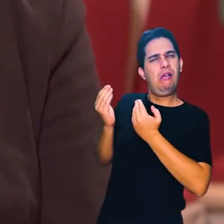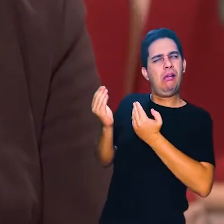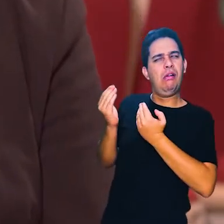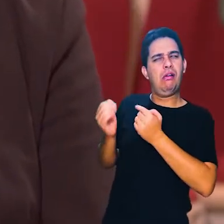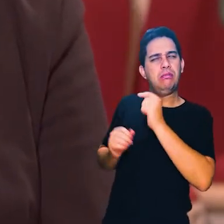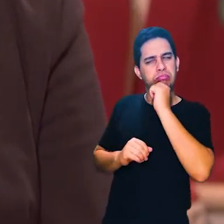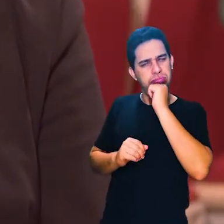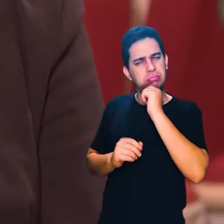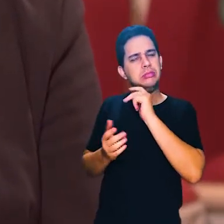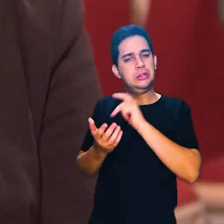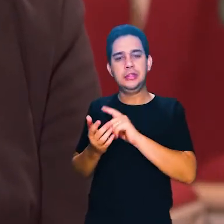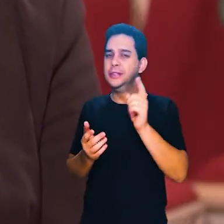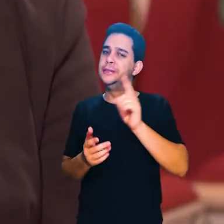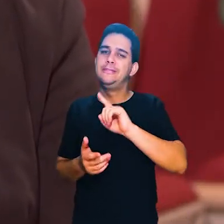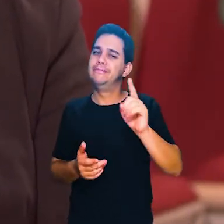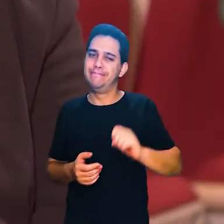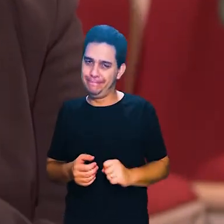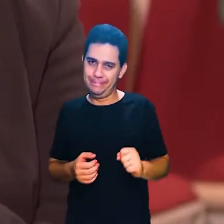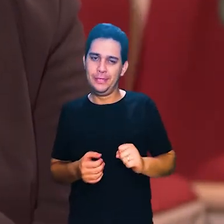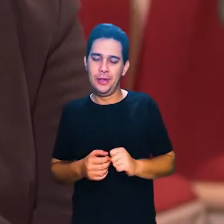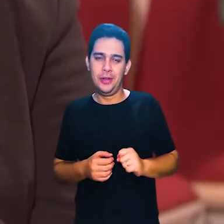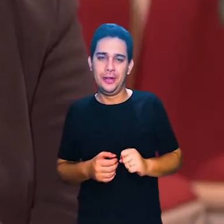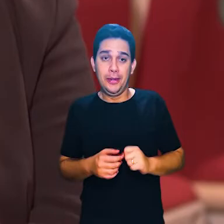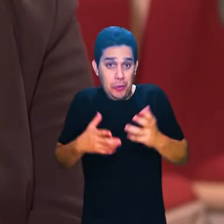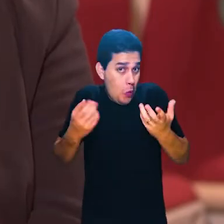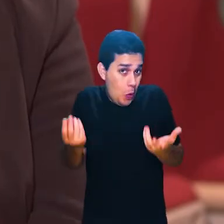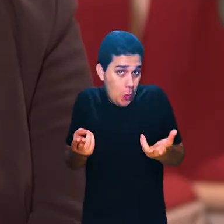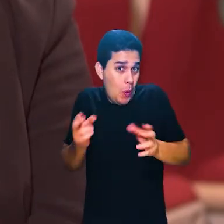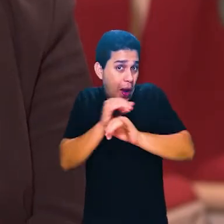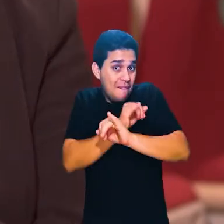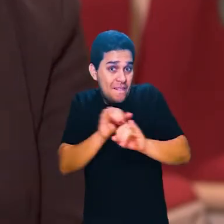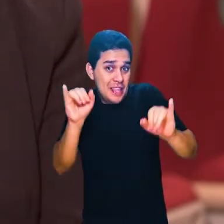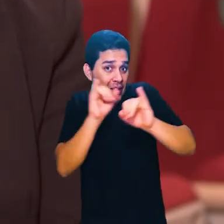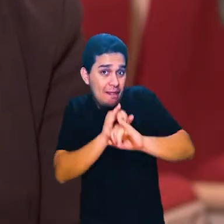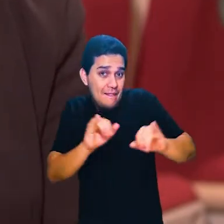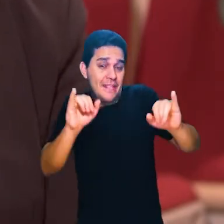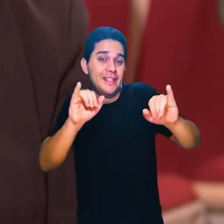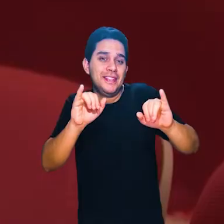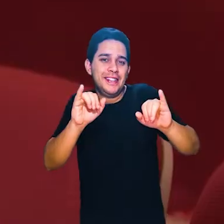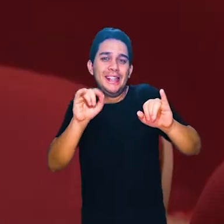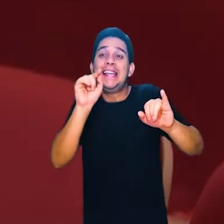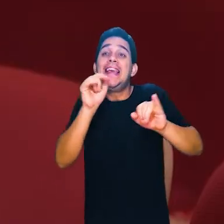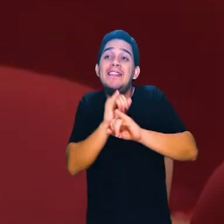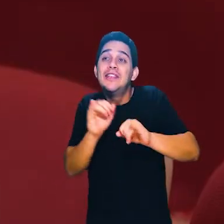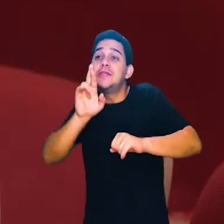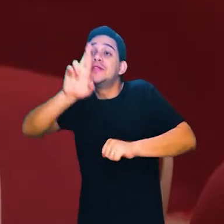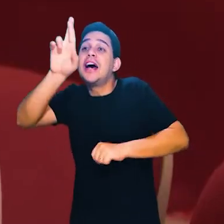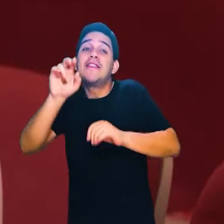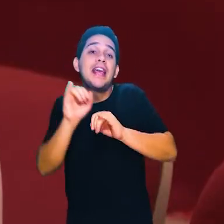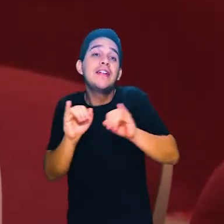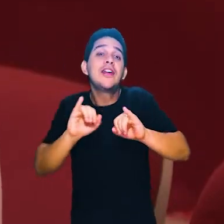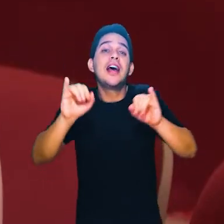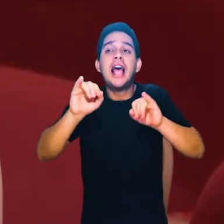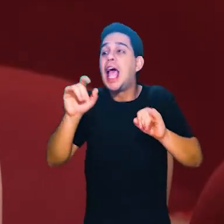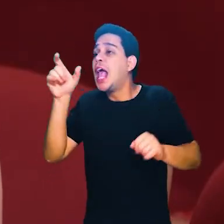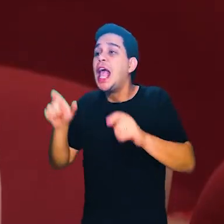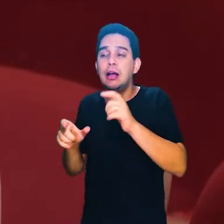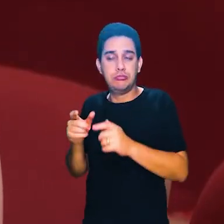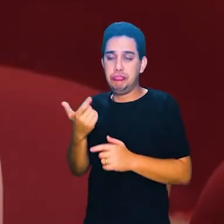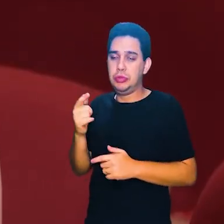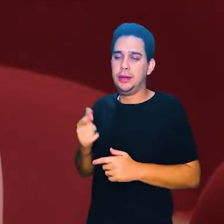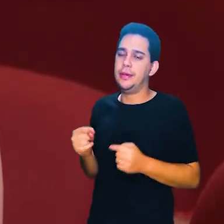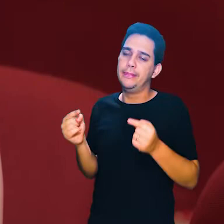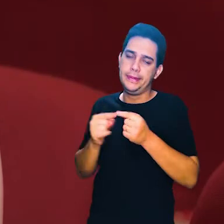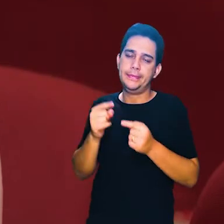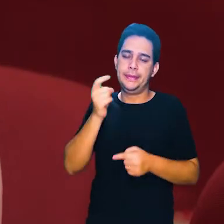têm autoria. Não tem, assim, o crédito, né? Quem elaborou. Não tem uma assinatura. Perfeito, doutora. A senhora mencionou, por exemplo,